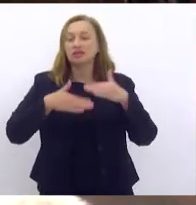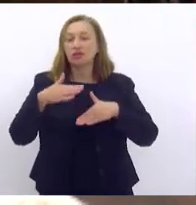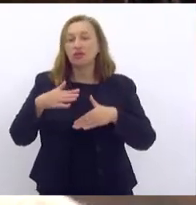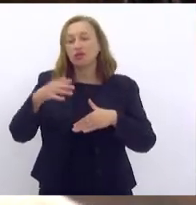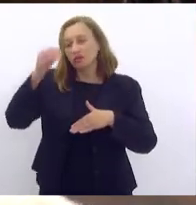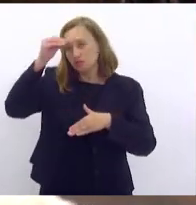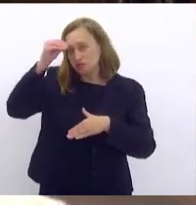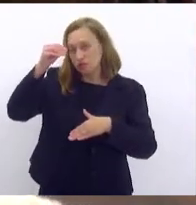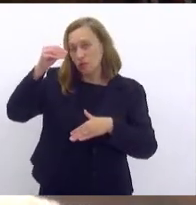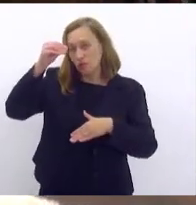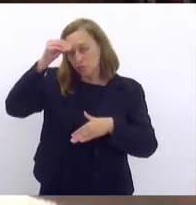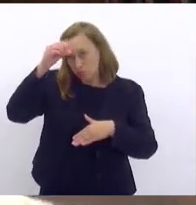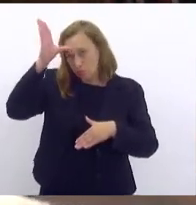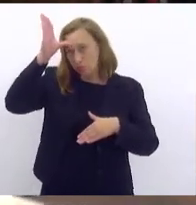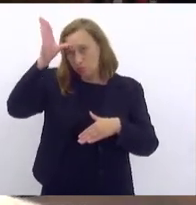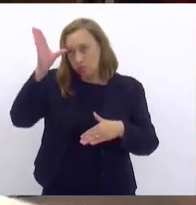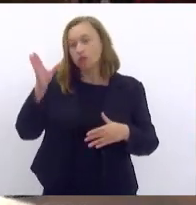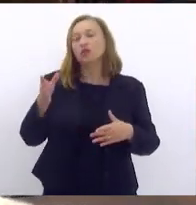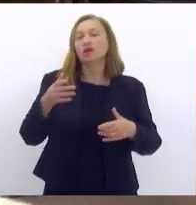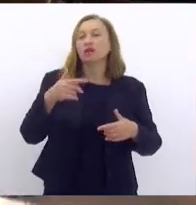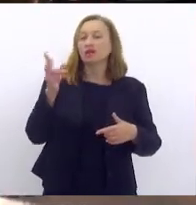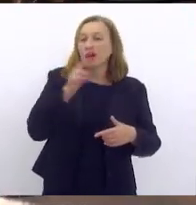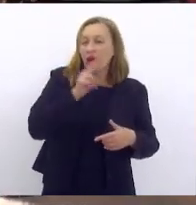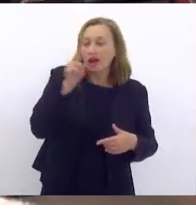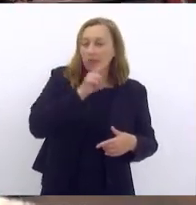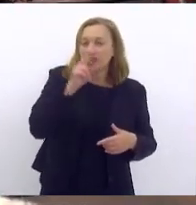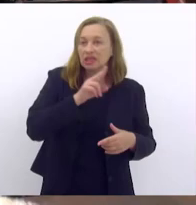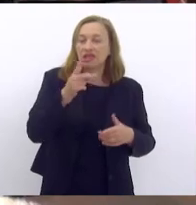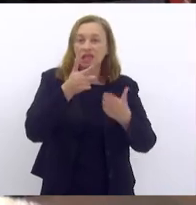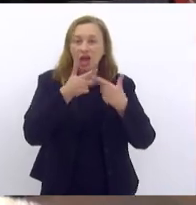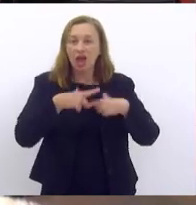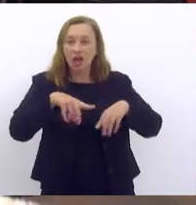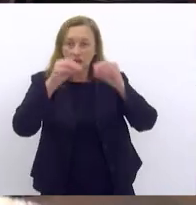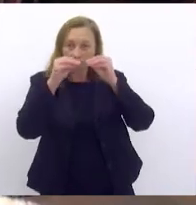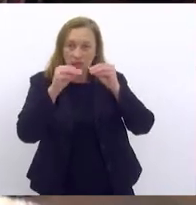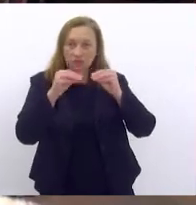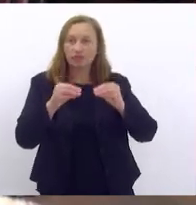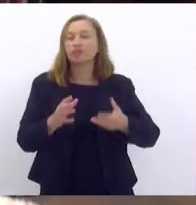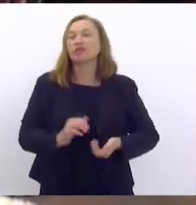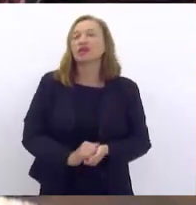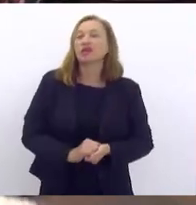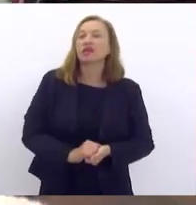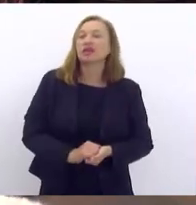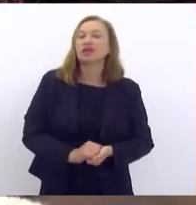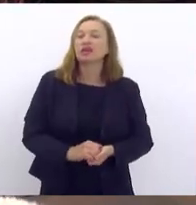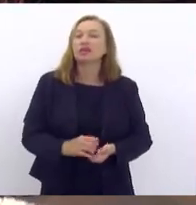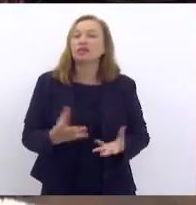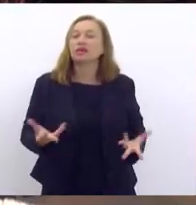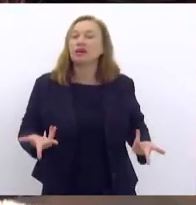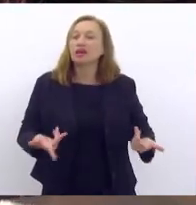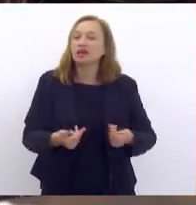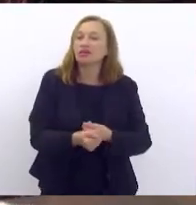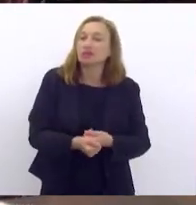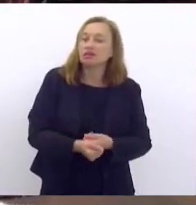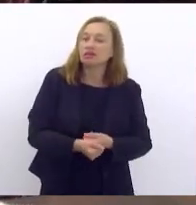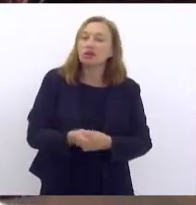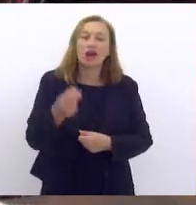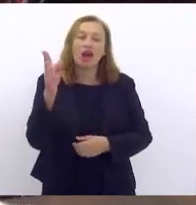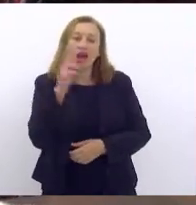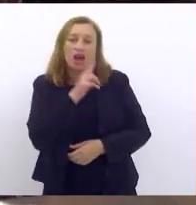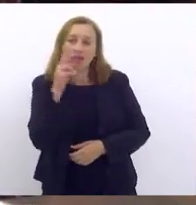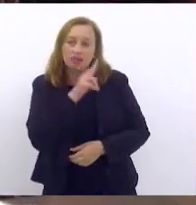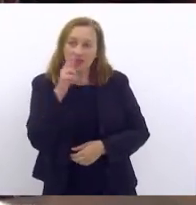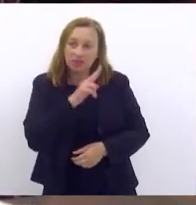raciocínio, a rapidez, o conhecimento da língua. E é inacreditável a